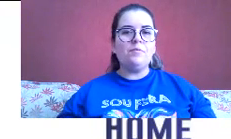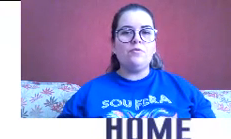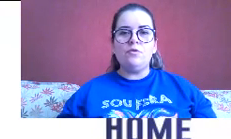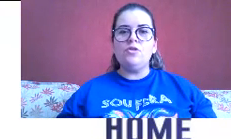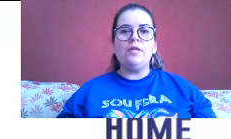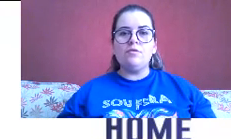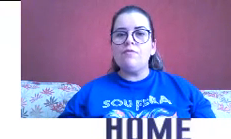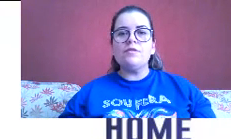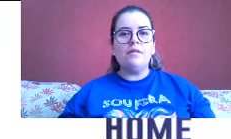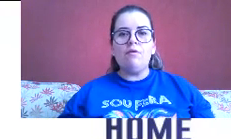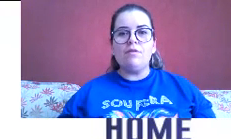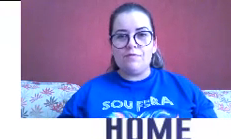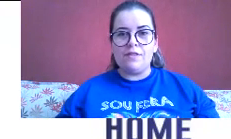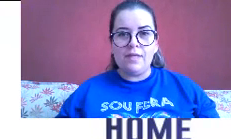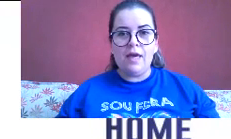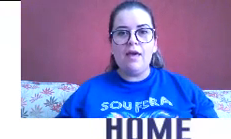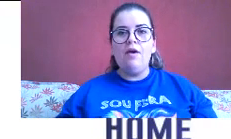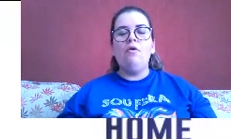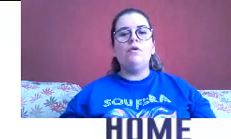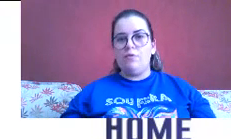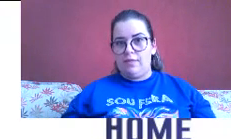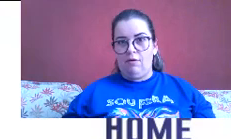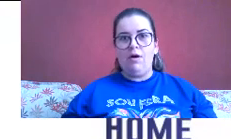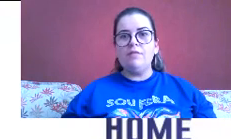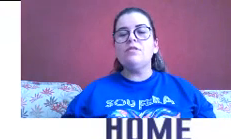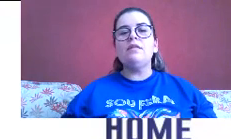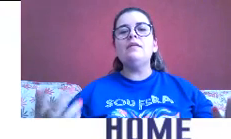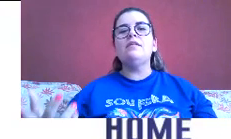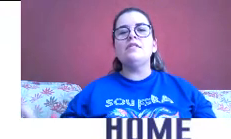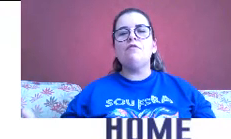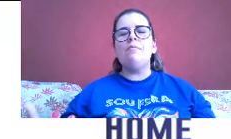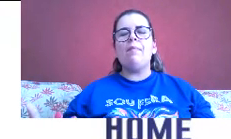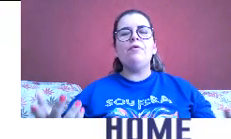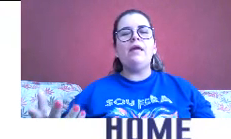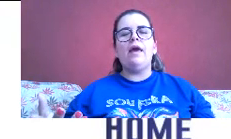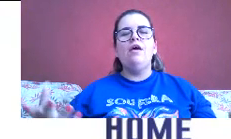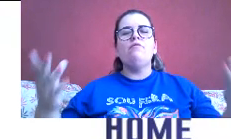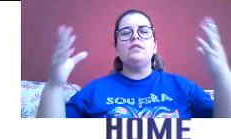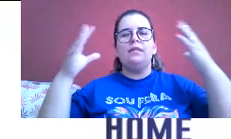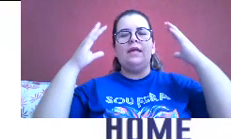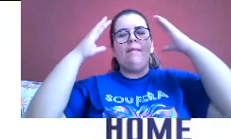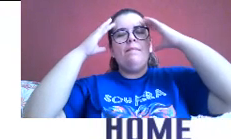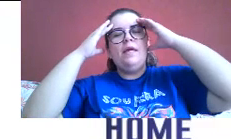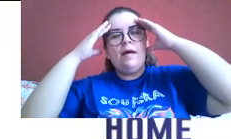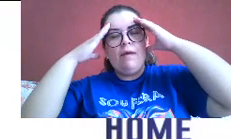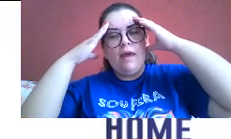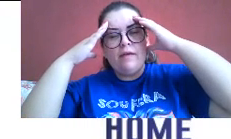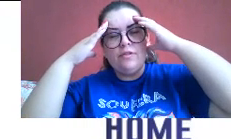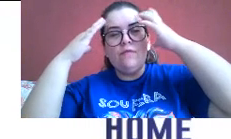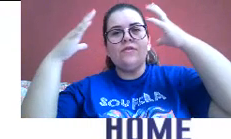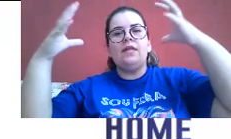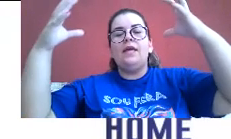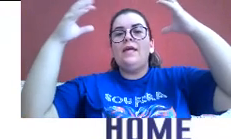para as produções de texto que você não gosta de fazer ou que você gosta você tem que se transformar por quê você tem que abrir a